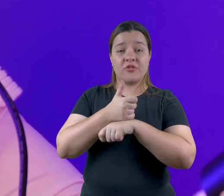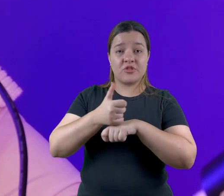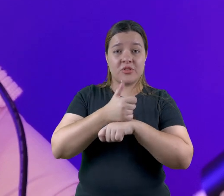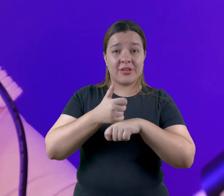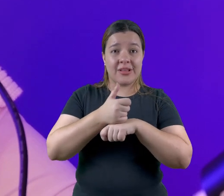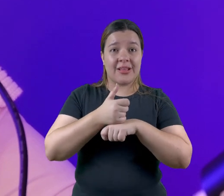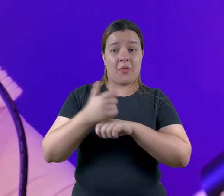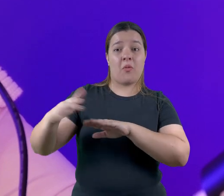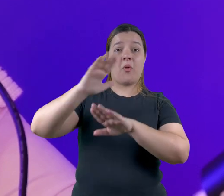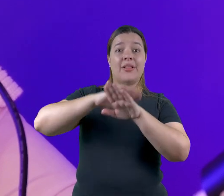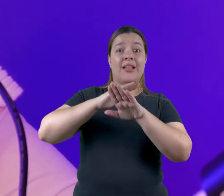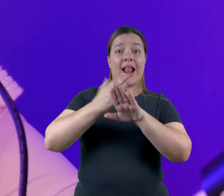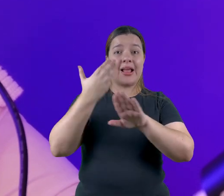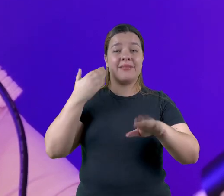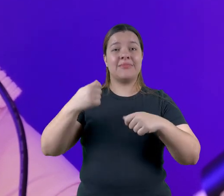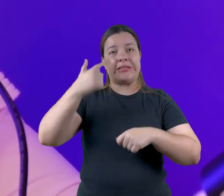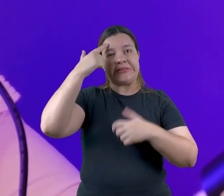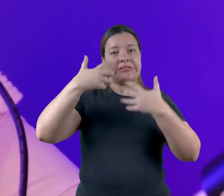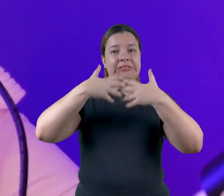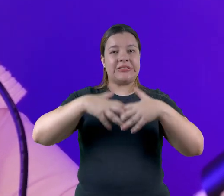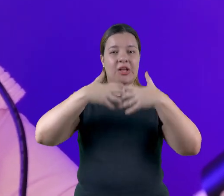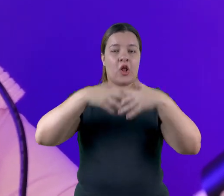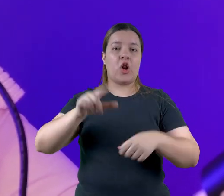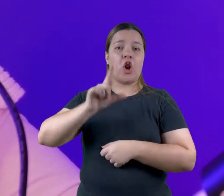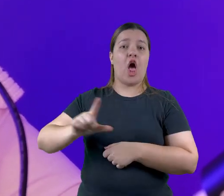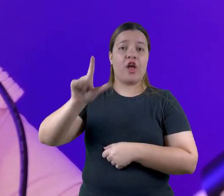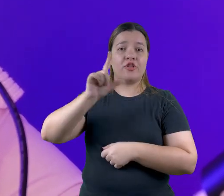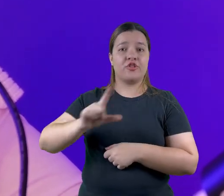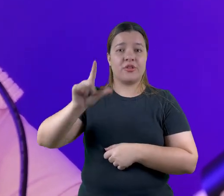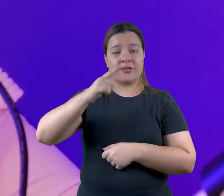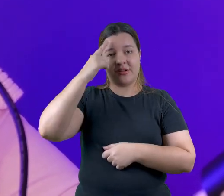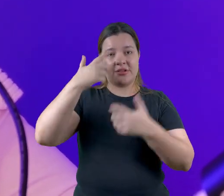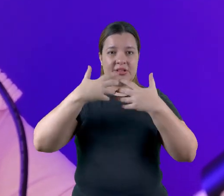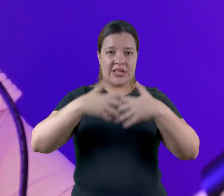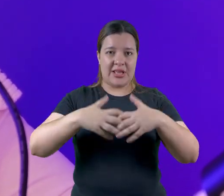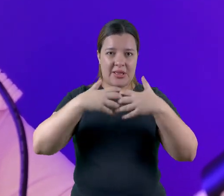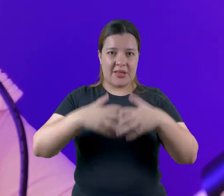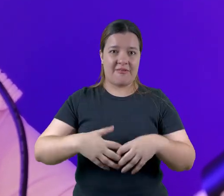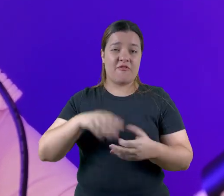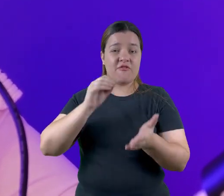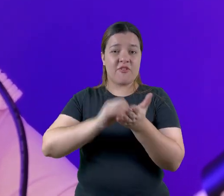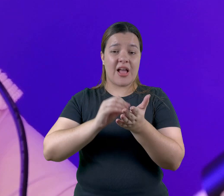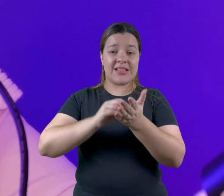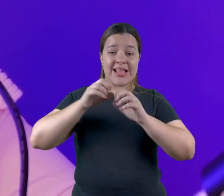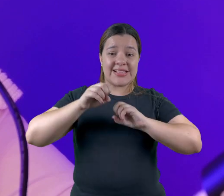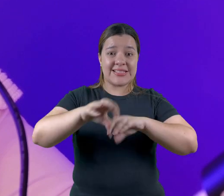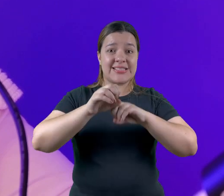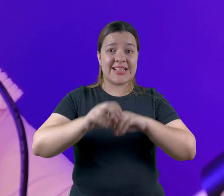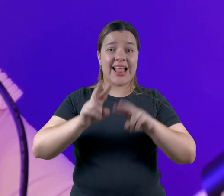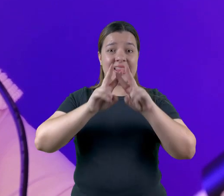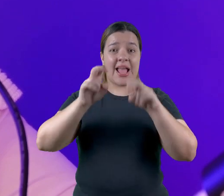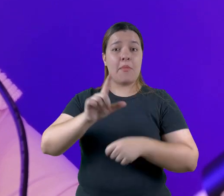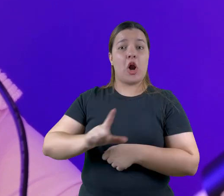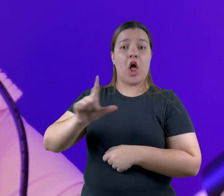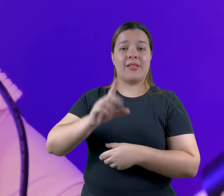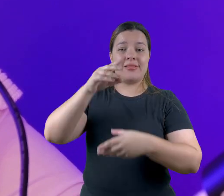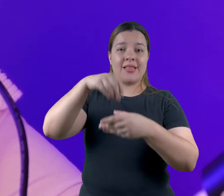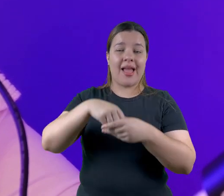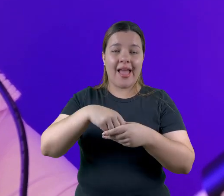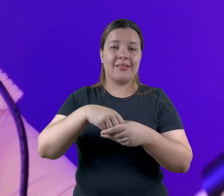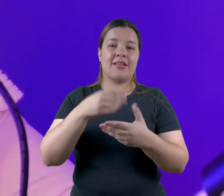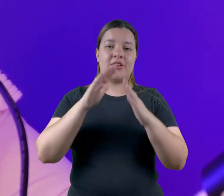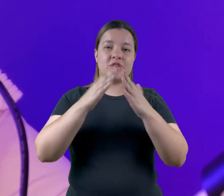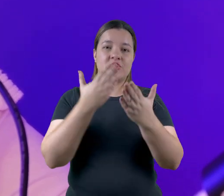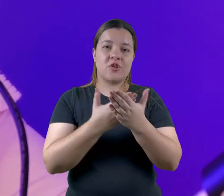eh ter o raciocínio lógico e hoje o raciocínio lógico ele não é ensinado nas escolas né então você